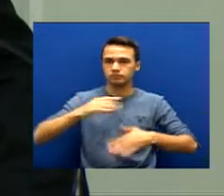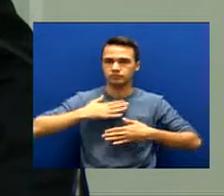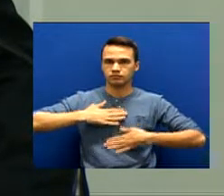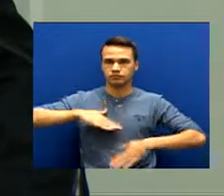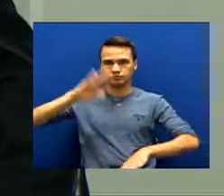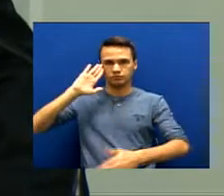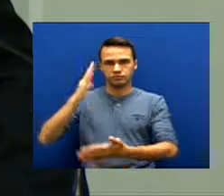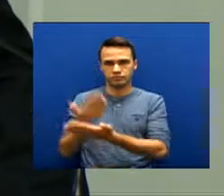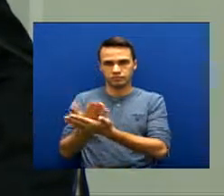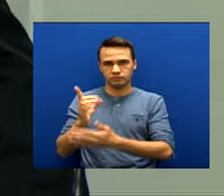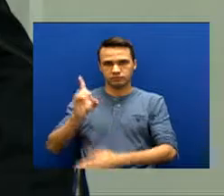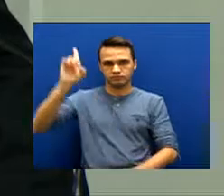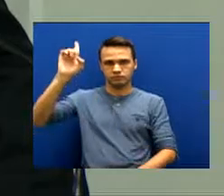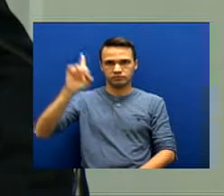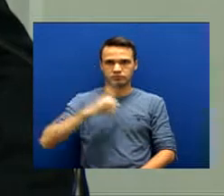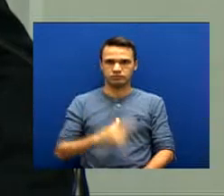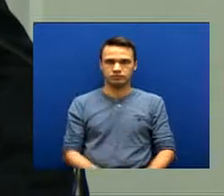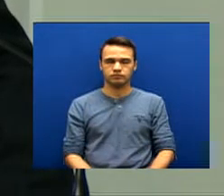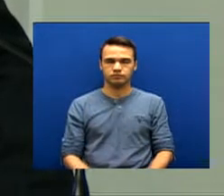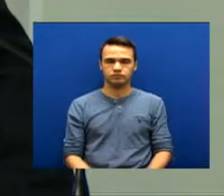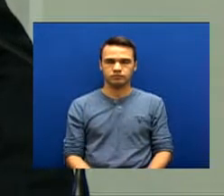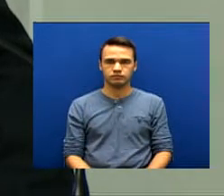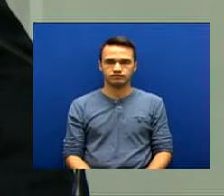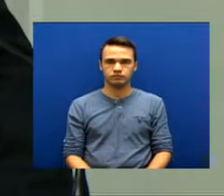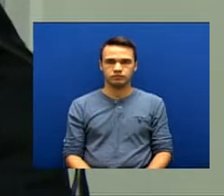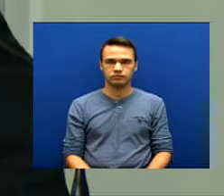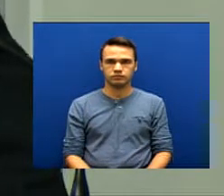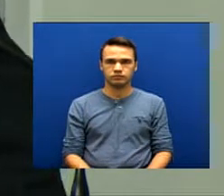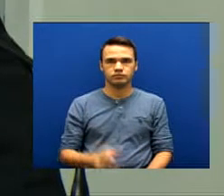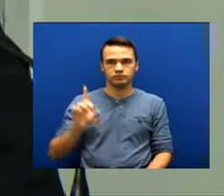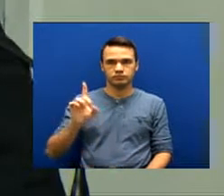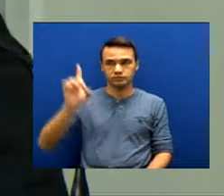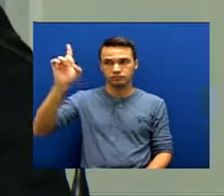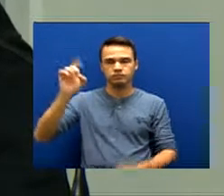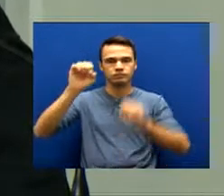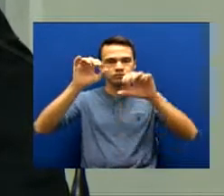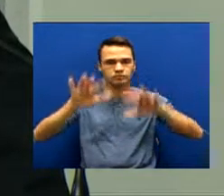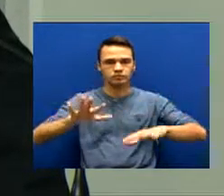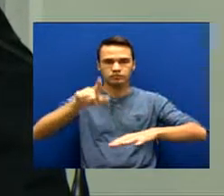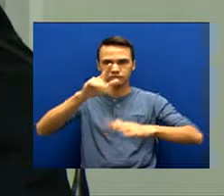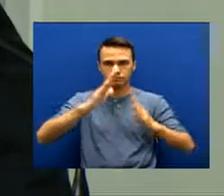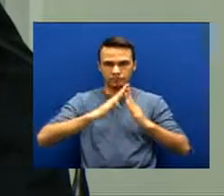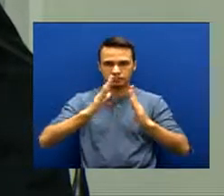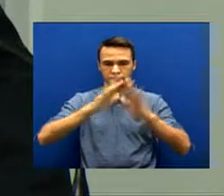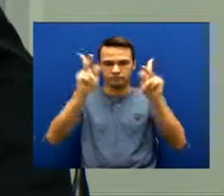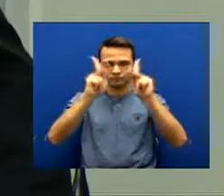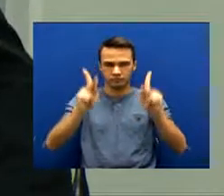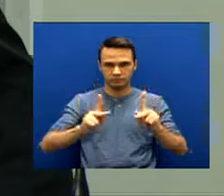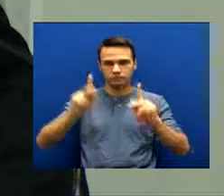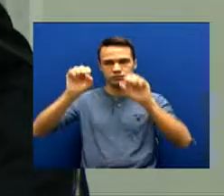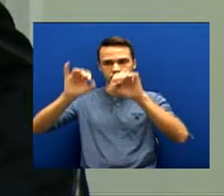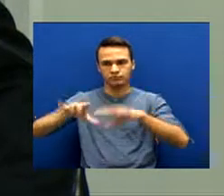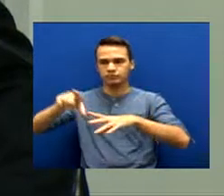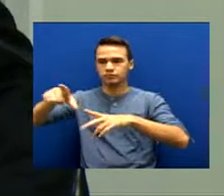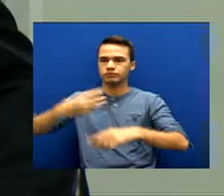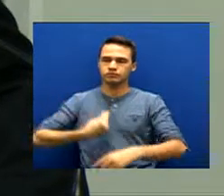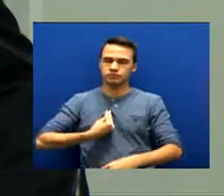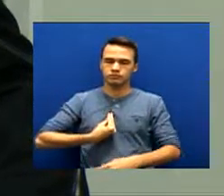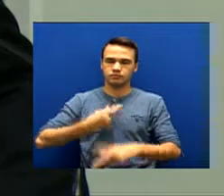dela. Eu consegui o perdão dos meus filhos. Eu consegui o perdão dos meus pais. Eu consegui o perdão de